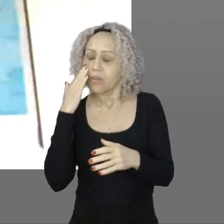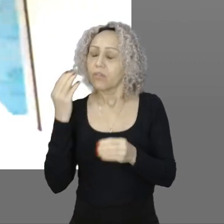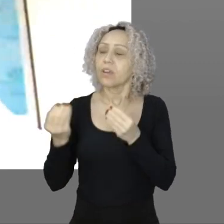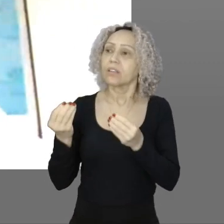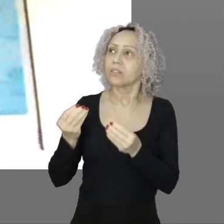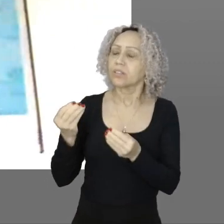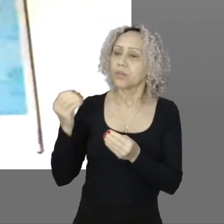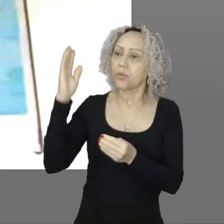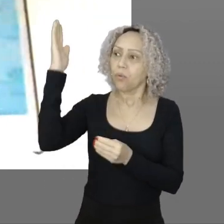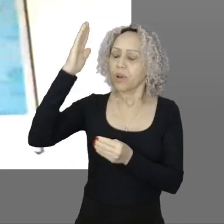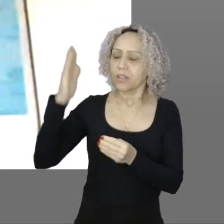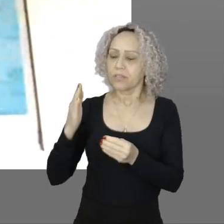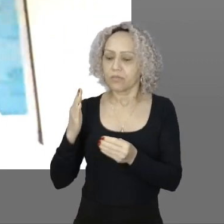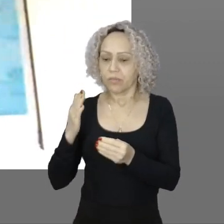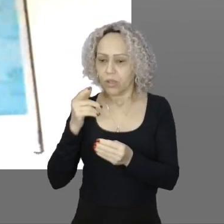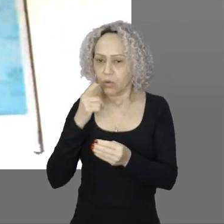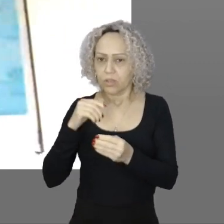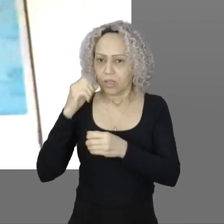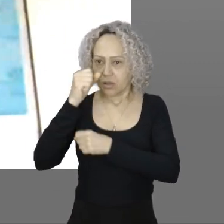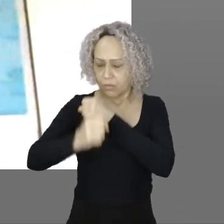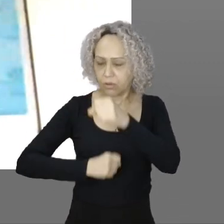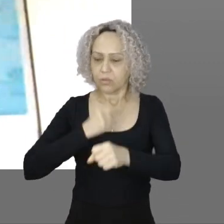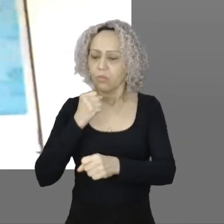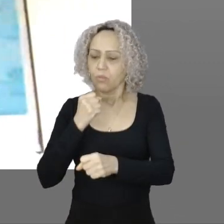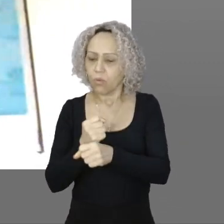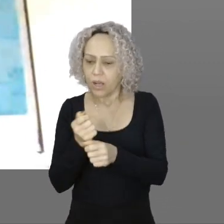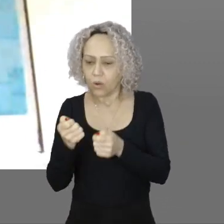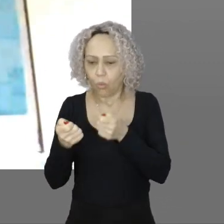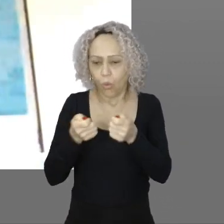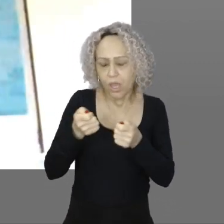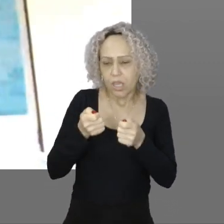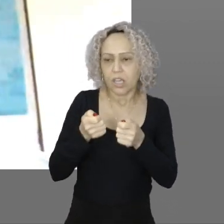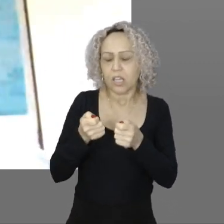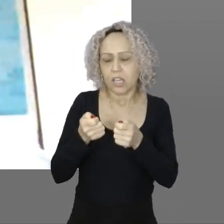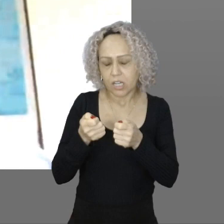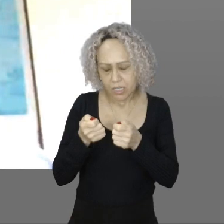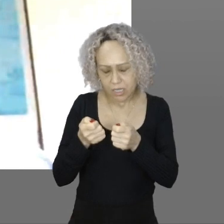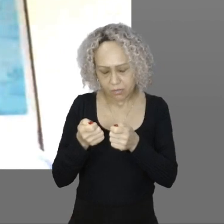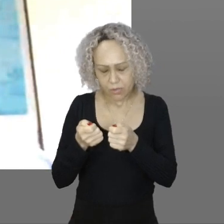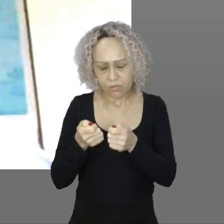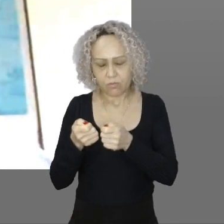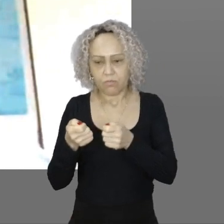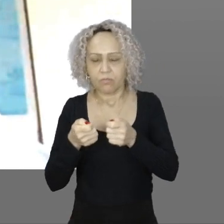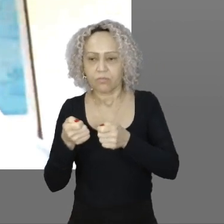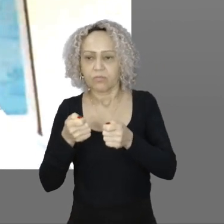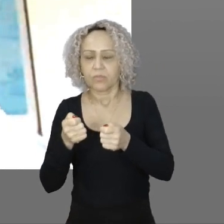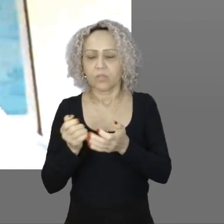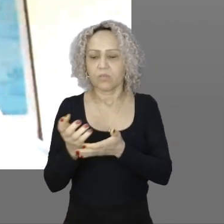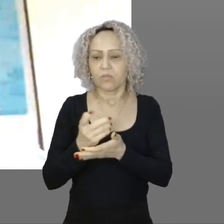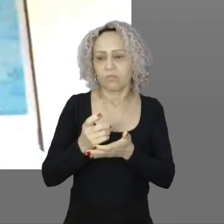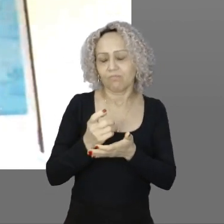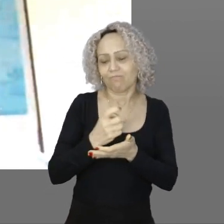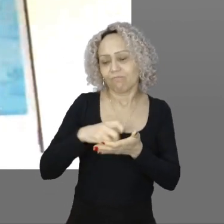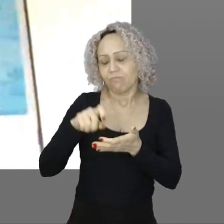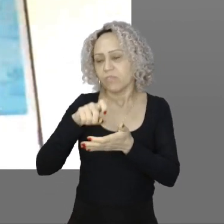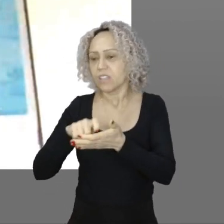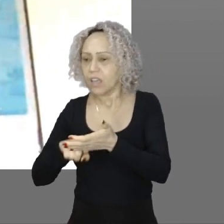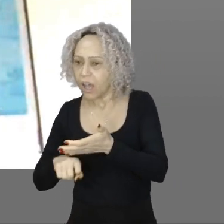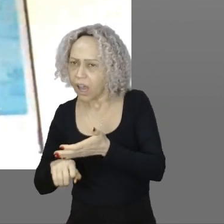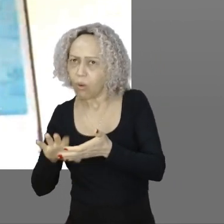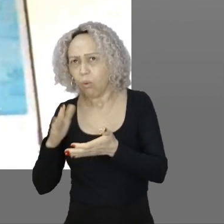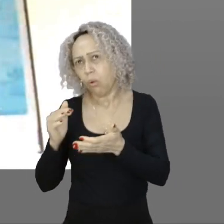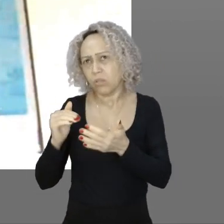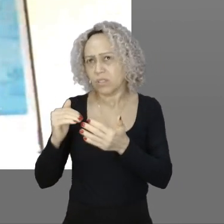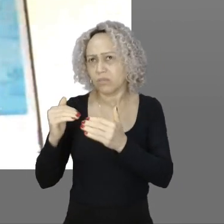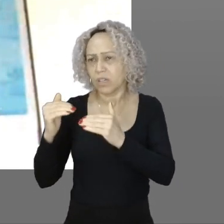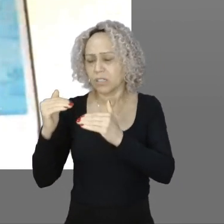fiscal total no ano que vem, que seria o déficit zero, ou se o país vai ter um déficit de 0,5%